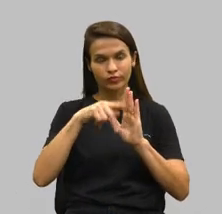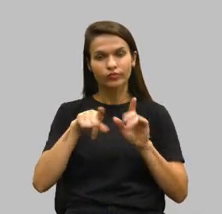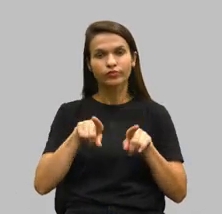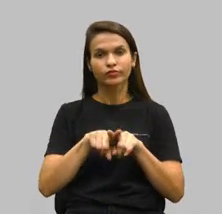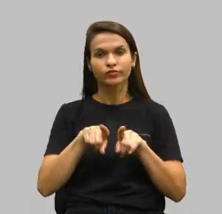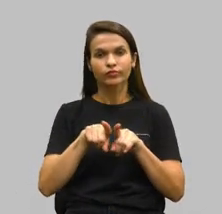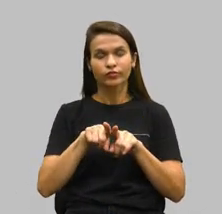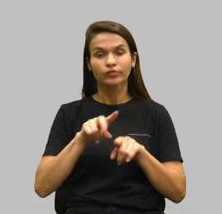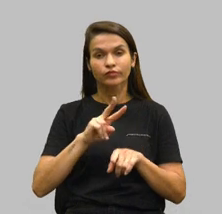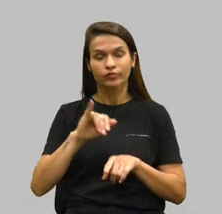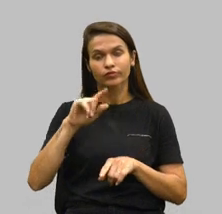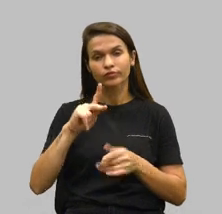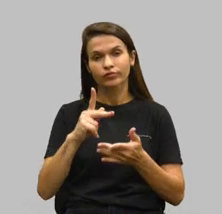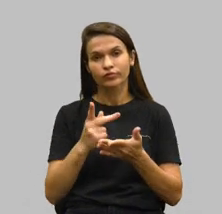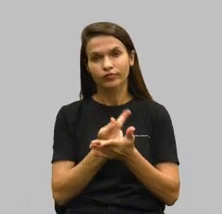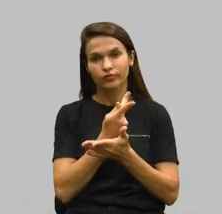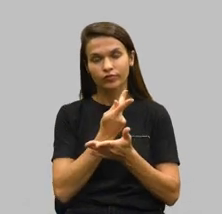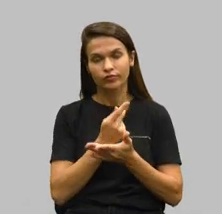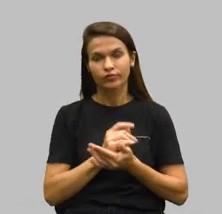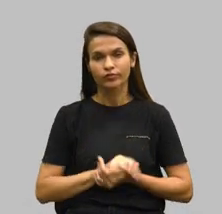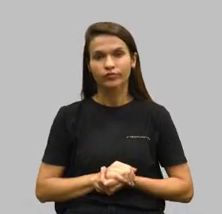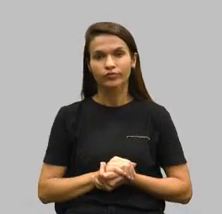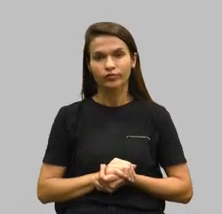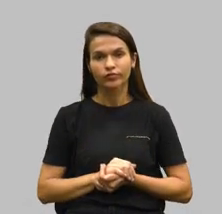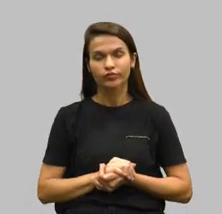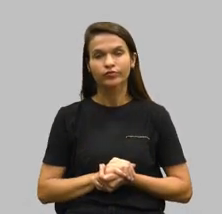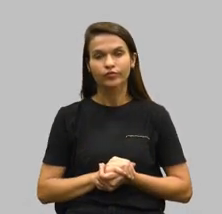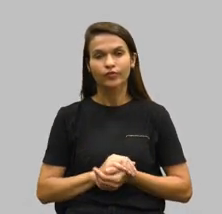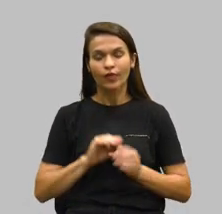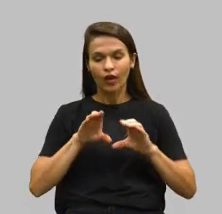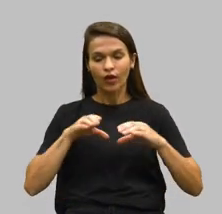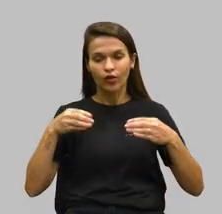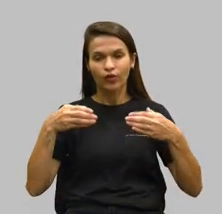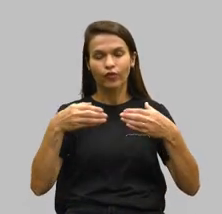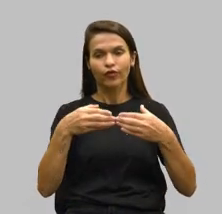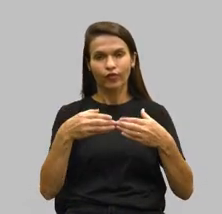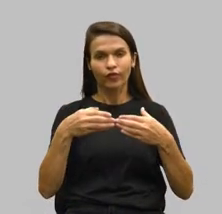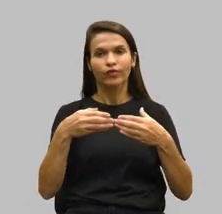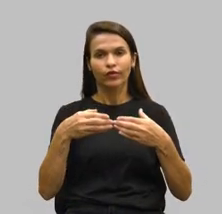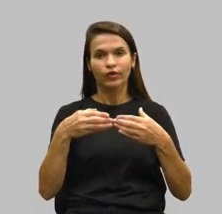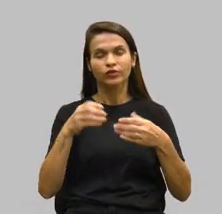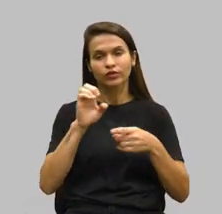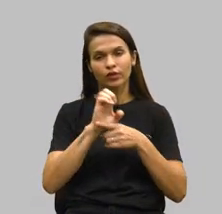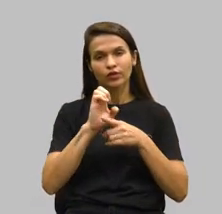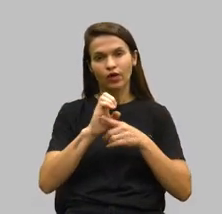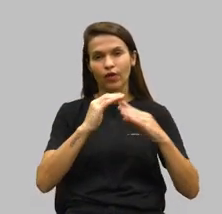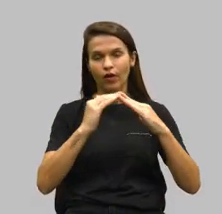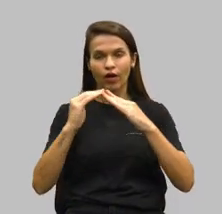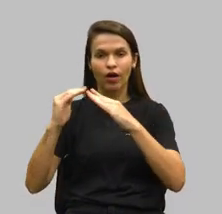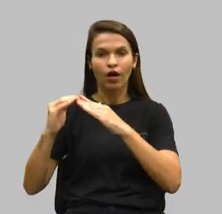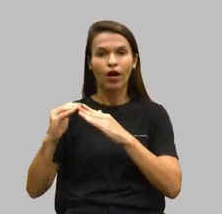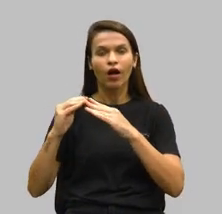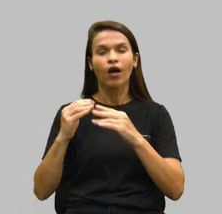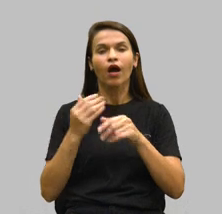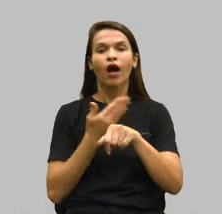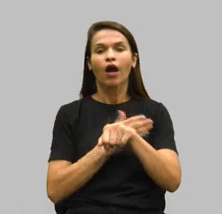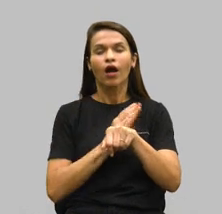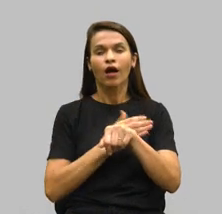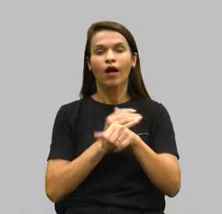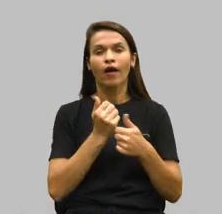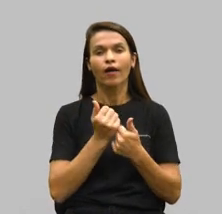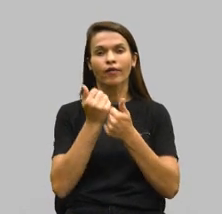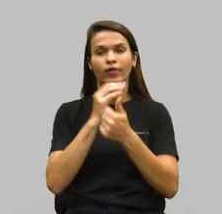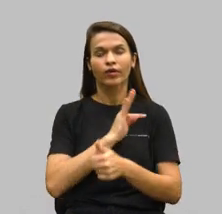vai acontecer a Conferência estadual da Habitação e as capacitações e apoio técnico que é a